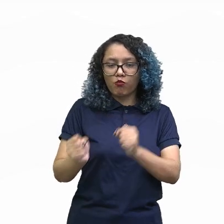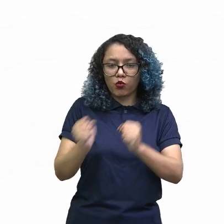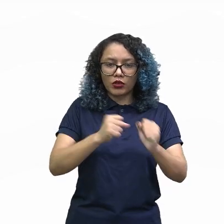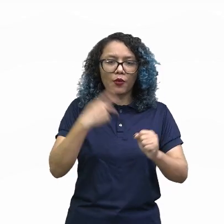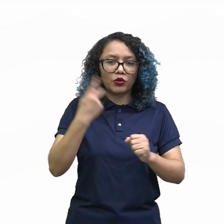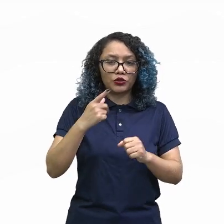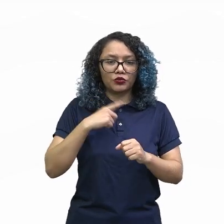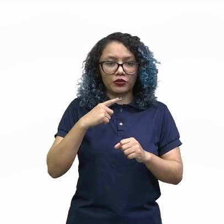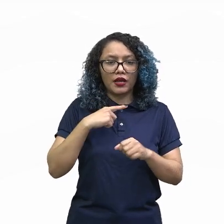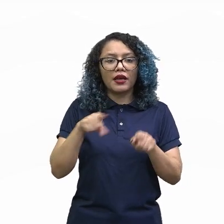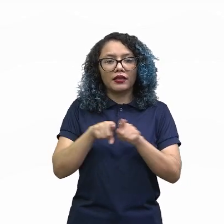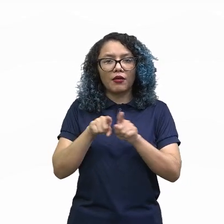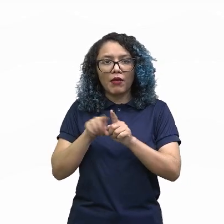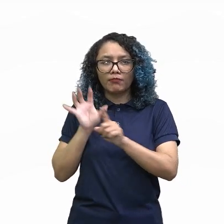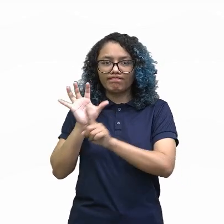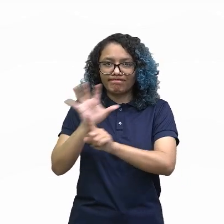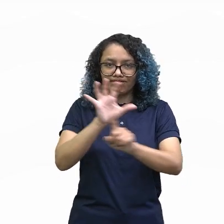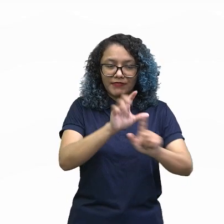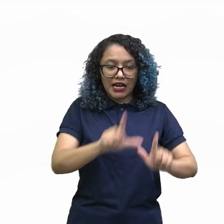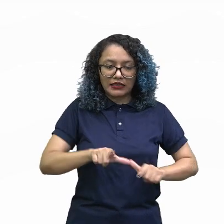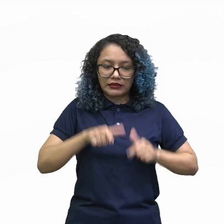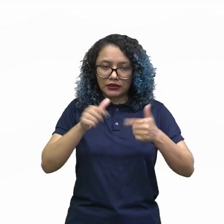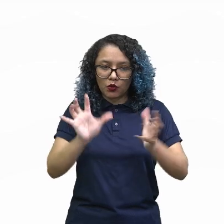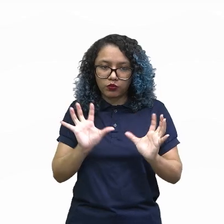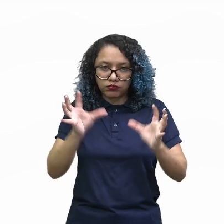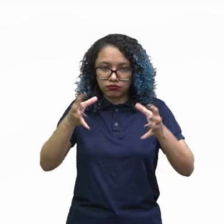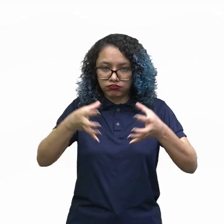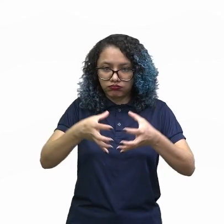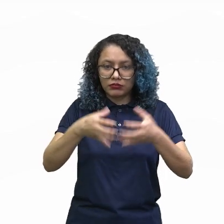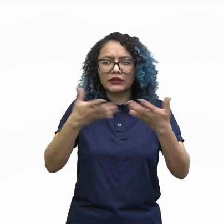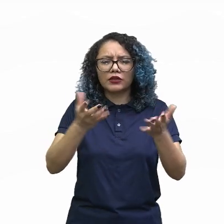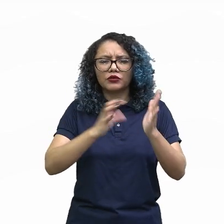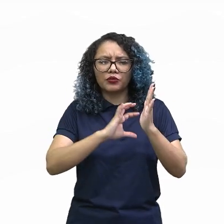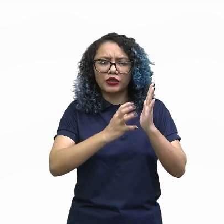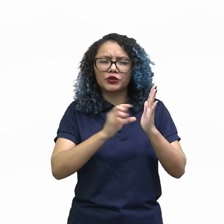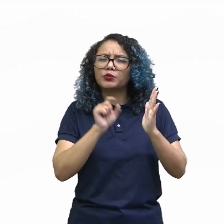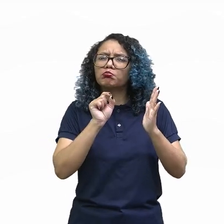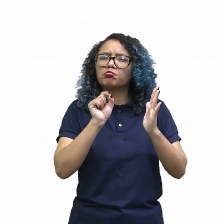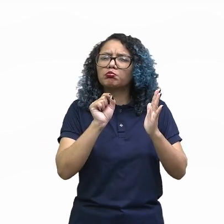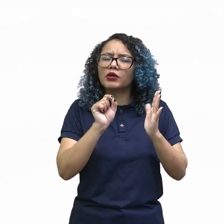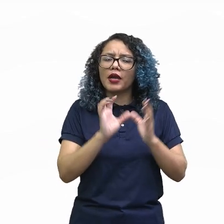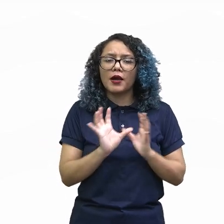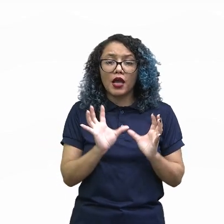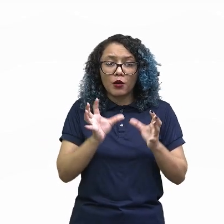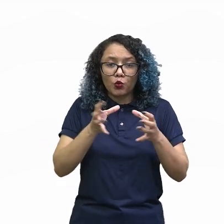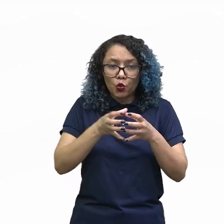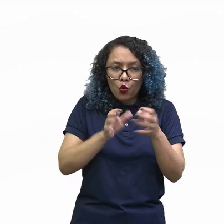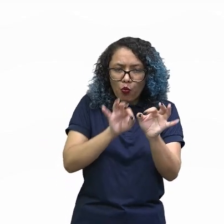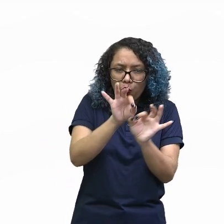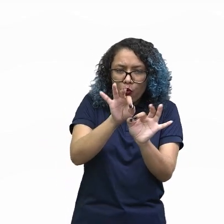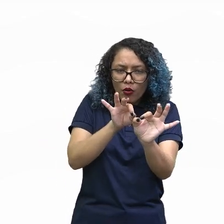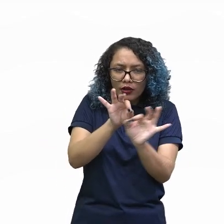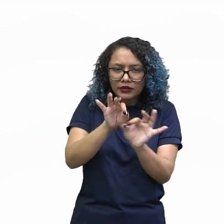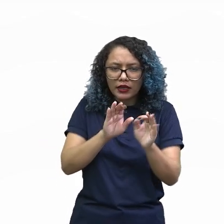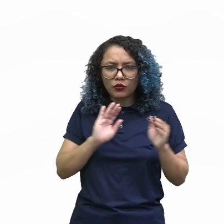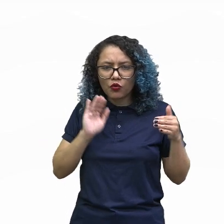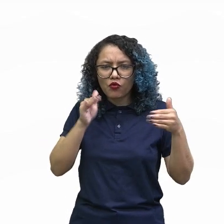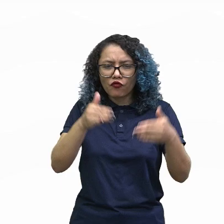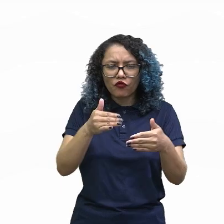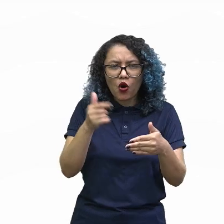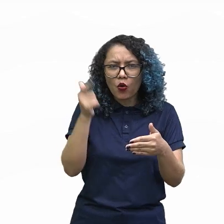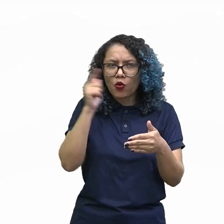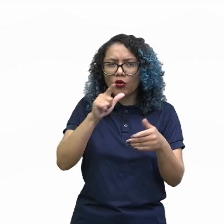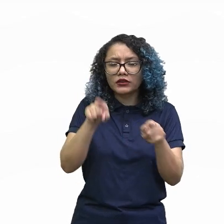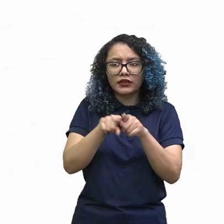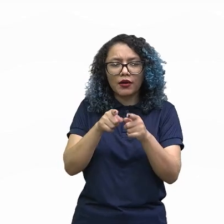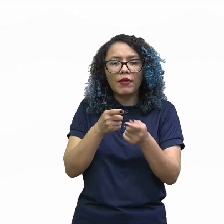e influenciar a ação coletiva. Os partidos são organizações que buscam conquistar e